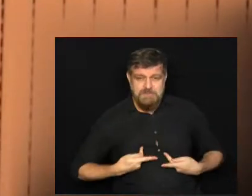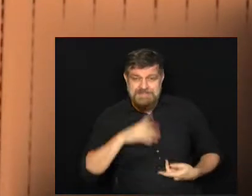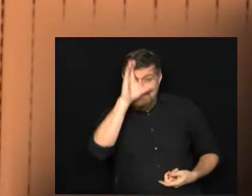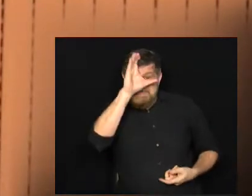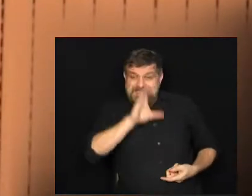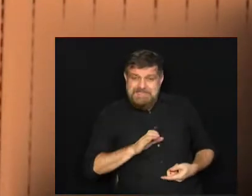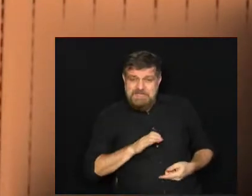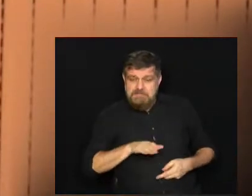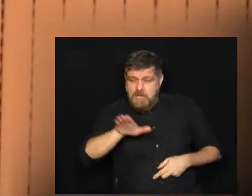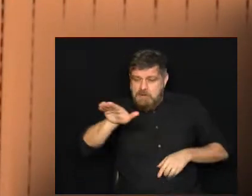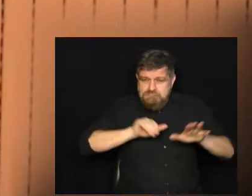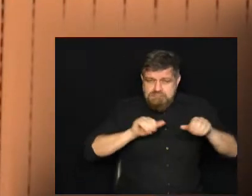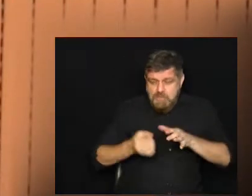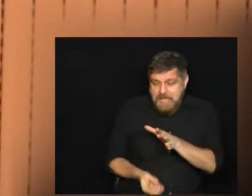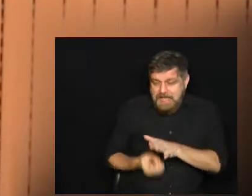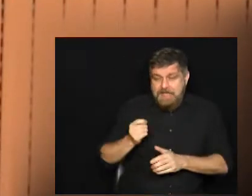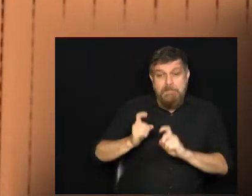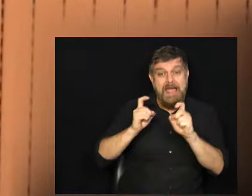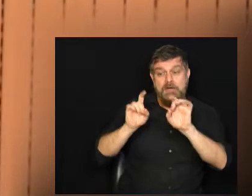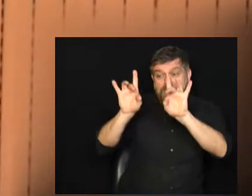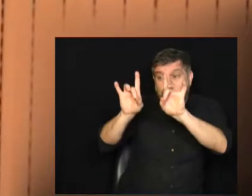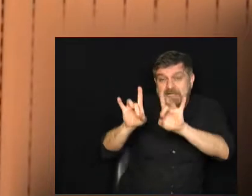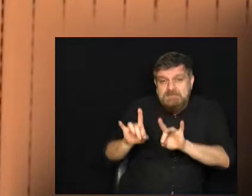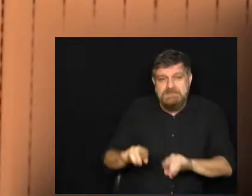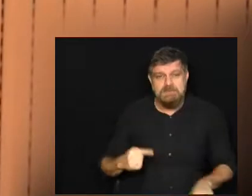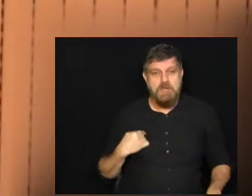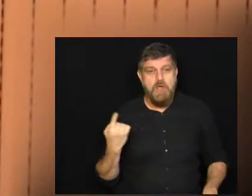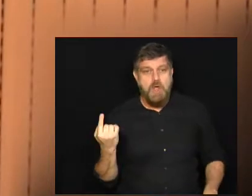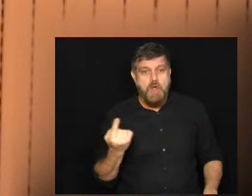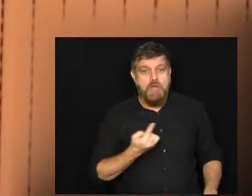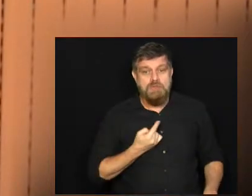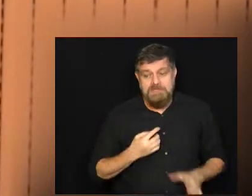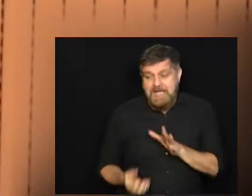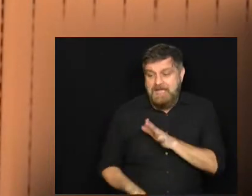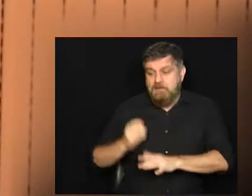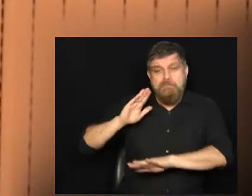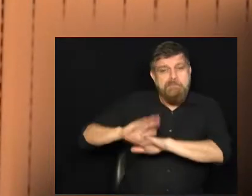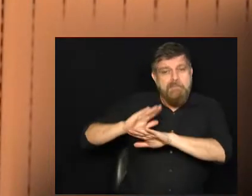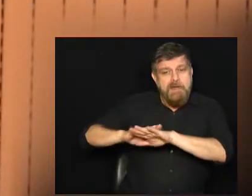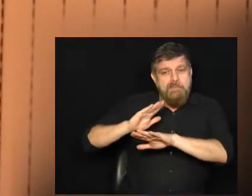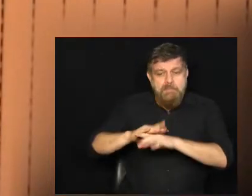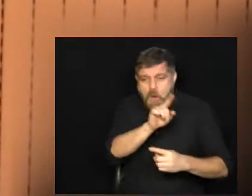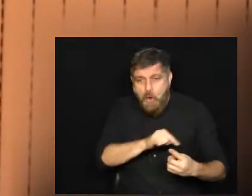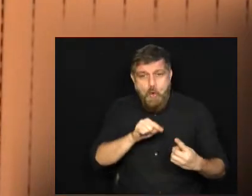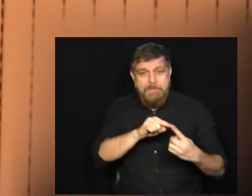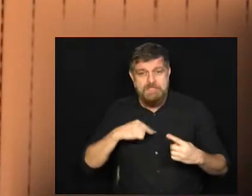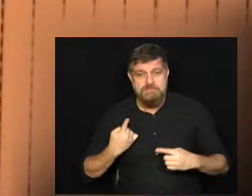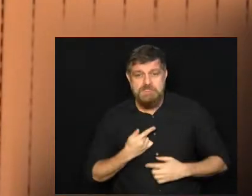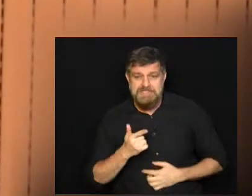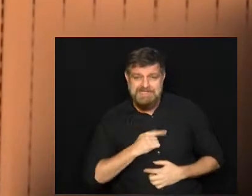Cidadania, convocou uma reunião extraordinária. A gente chamou essa reunião extraordinária justamente porque a gente